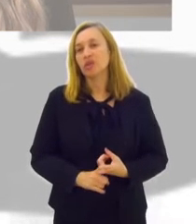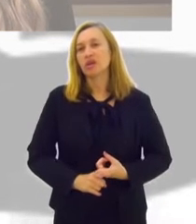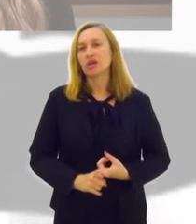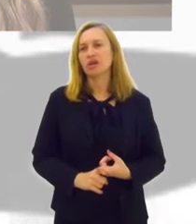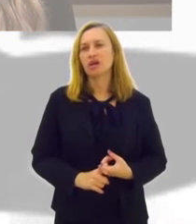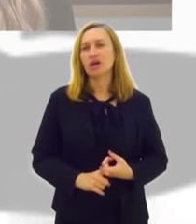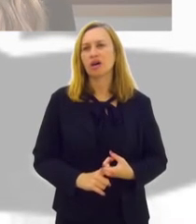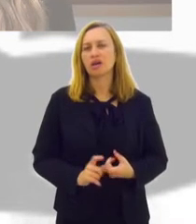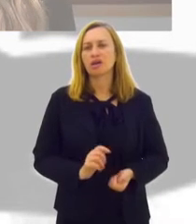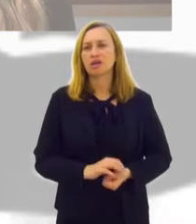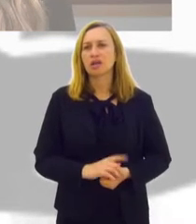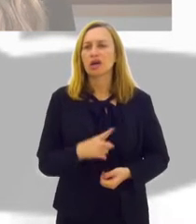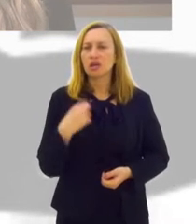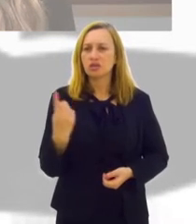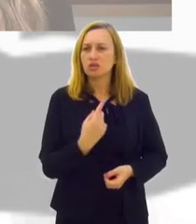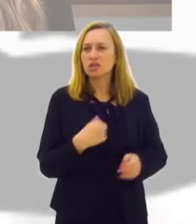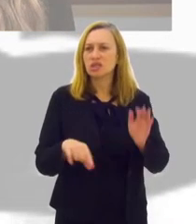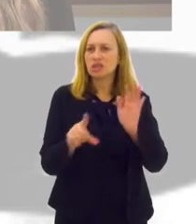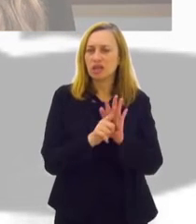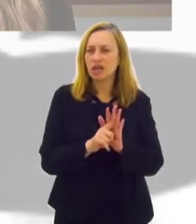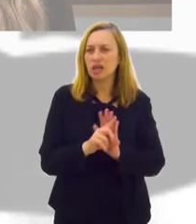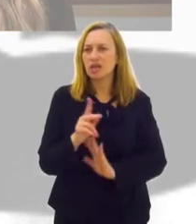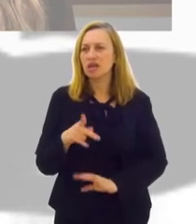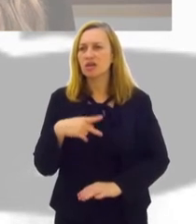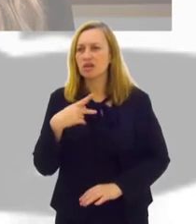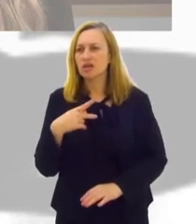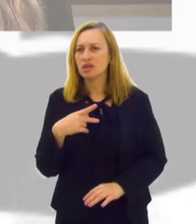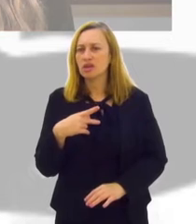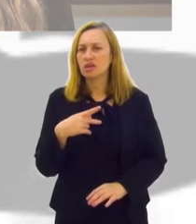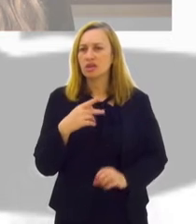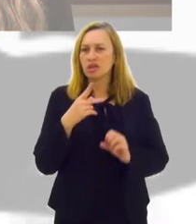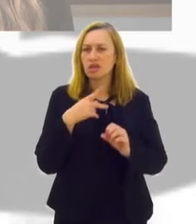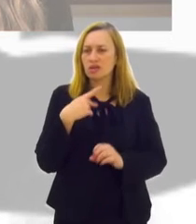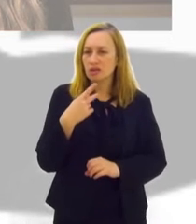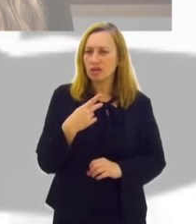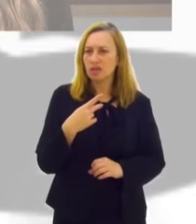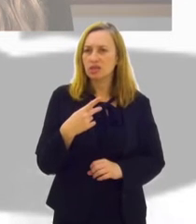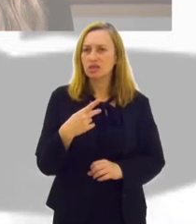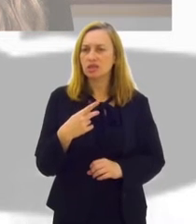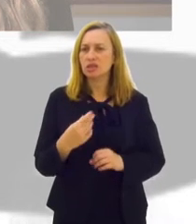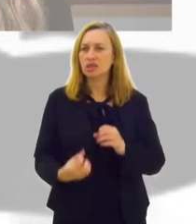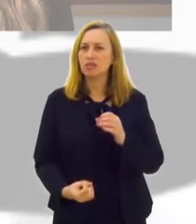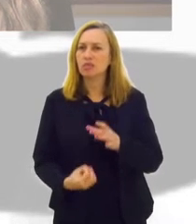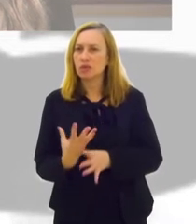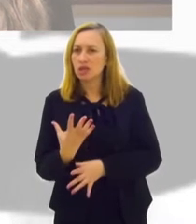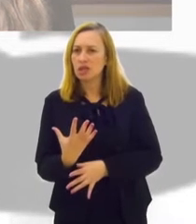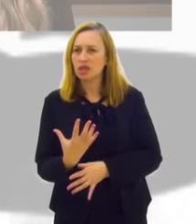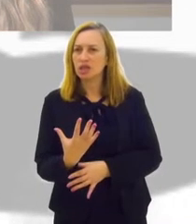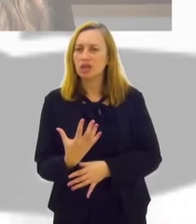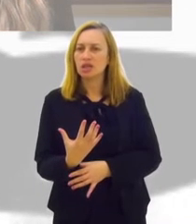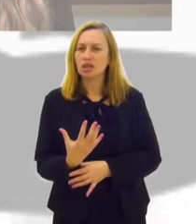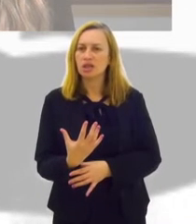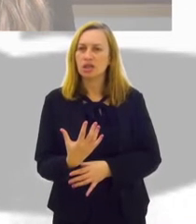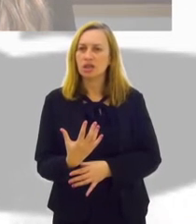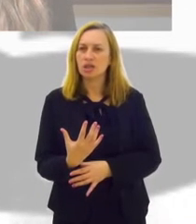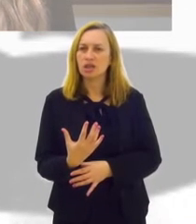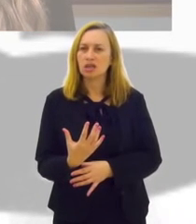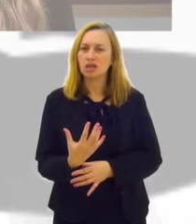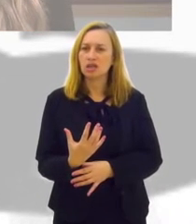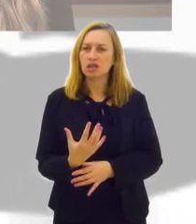Porque a nossa legislação diz que os provedores